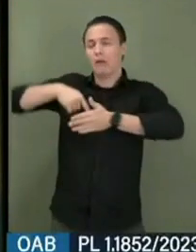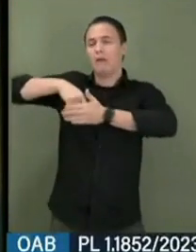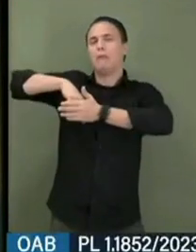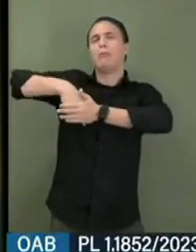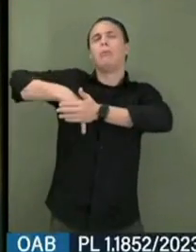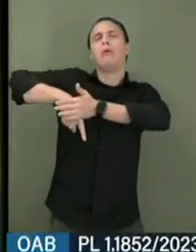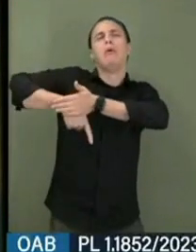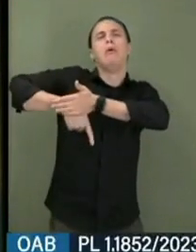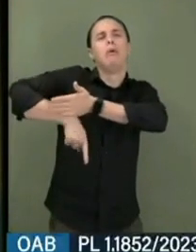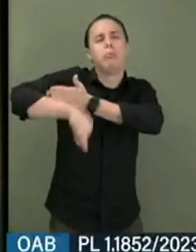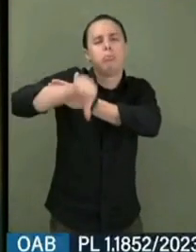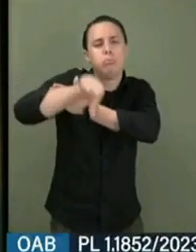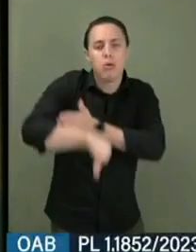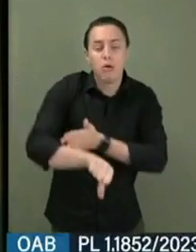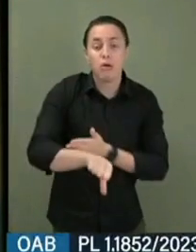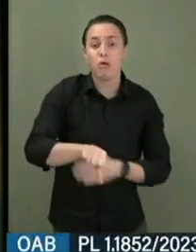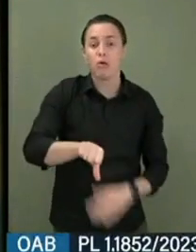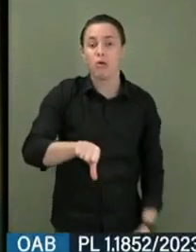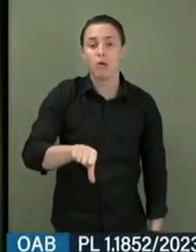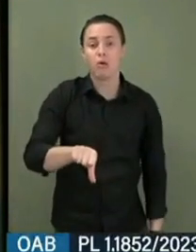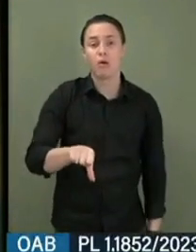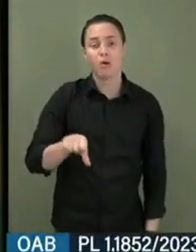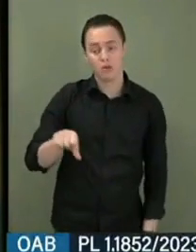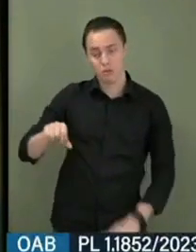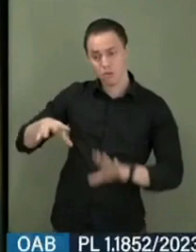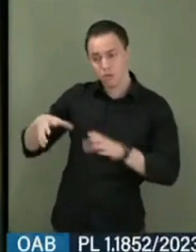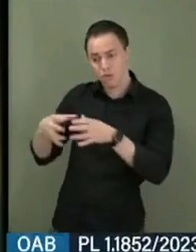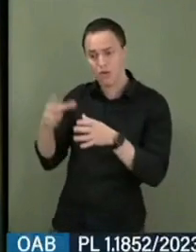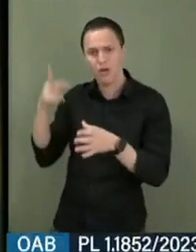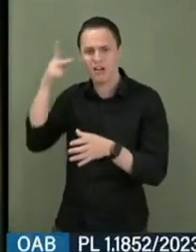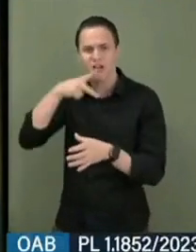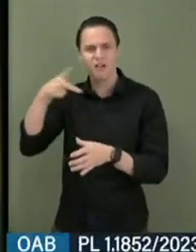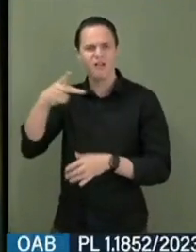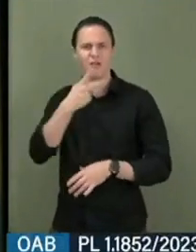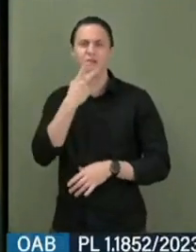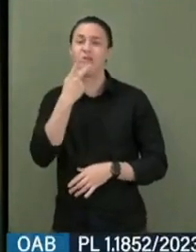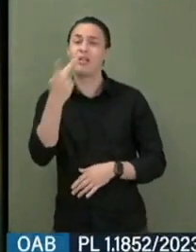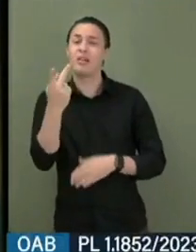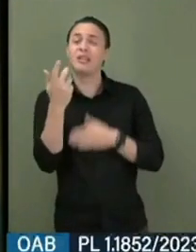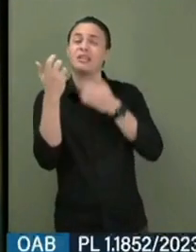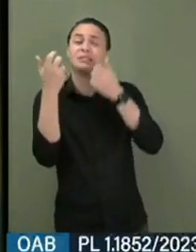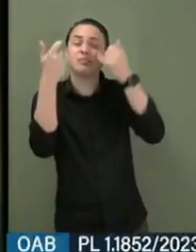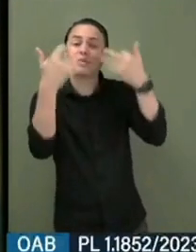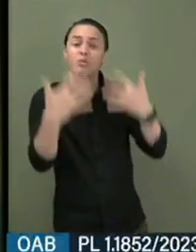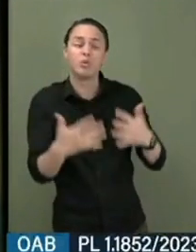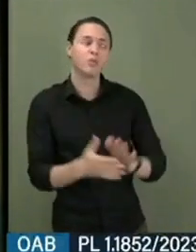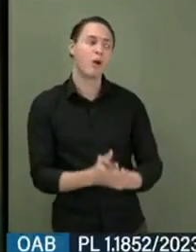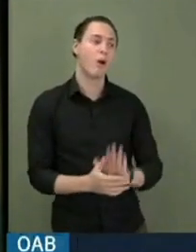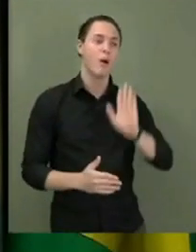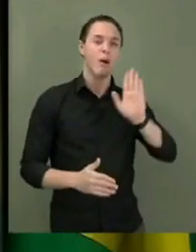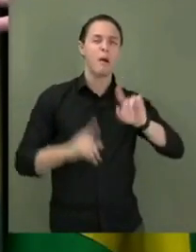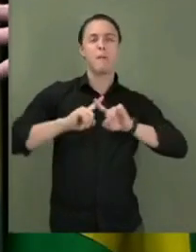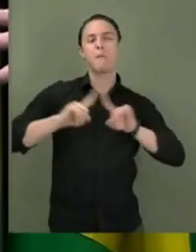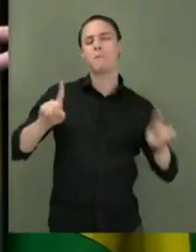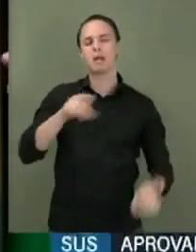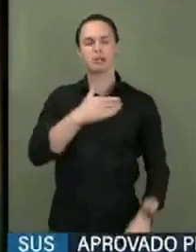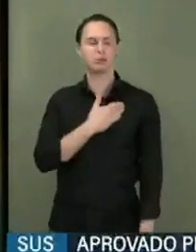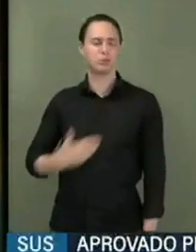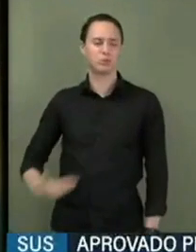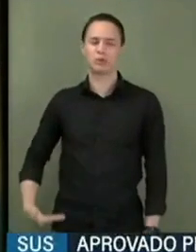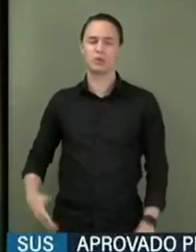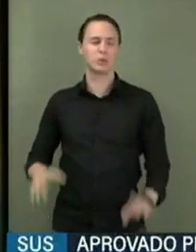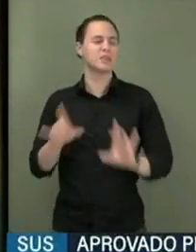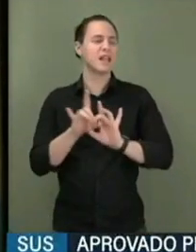o que é. Os parlamentares disseram com todas as letras: ah, mas o governo não está liberando